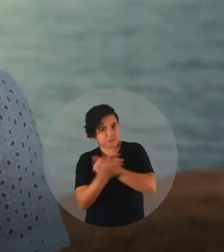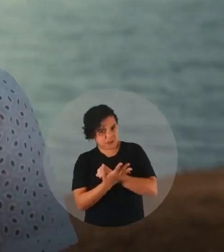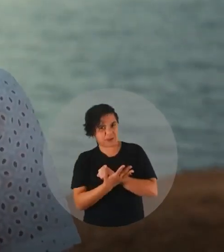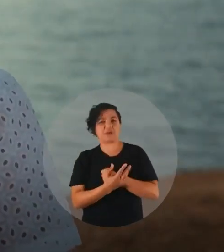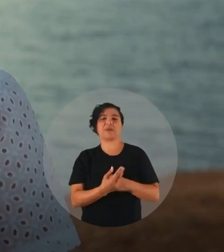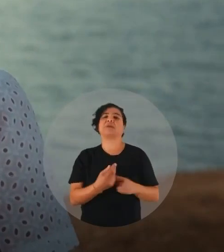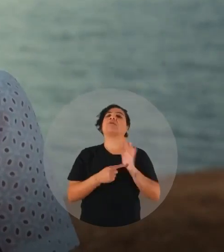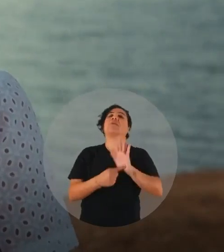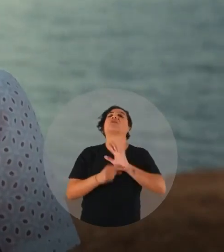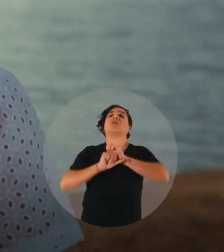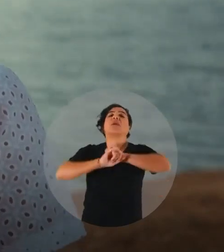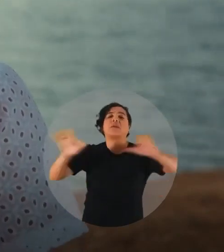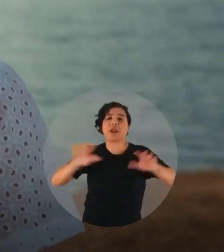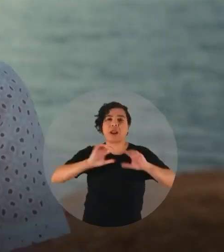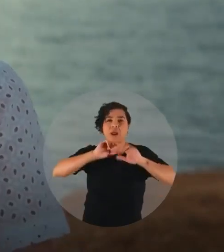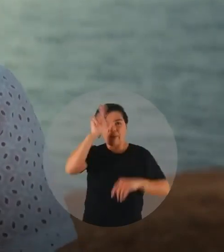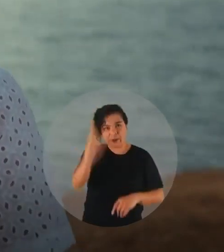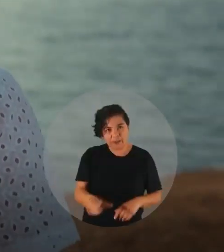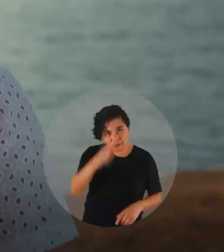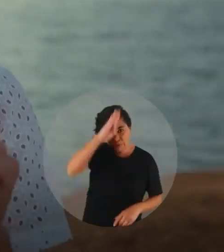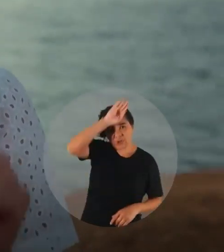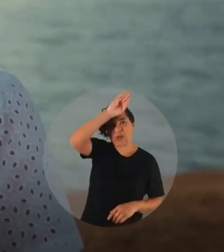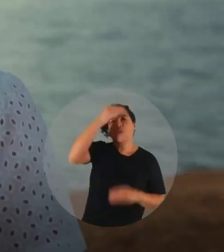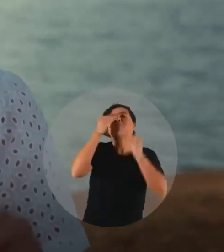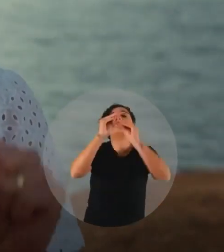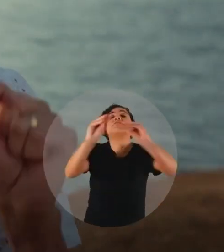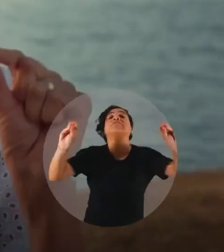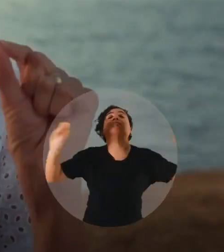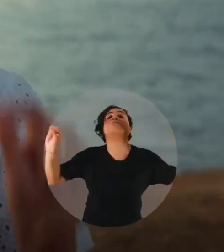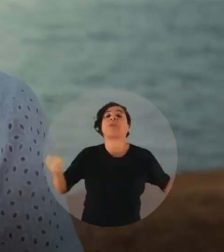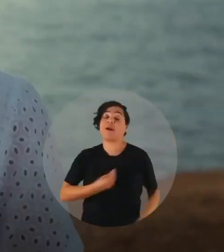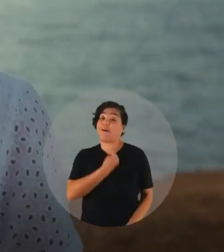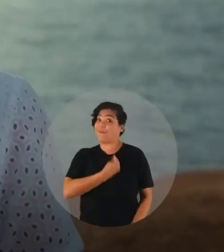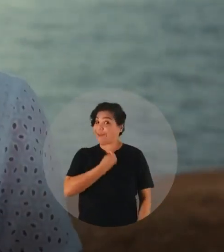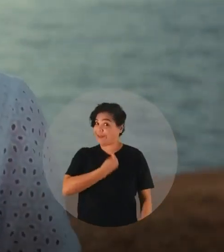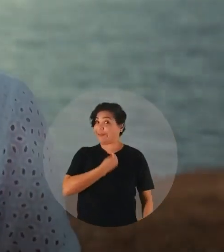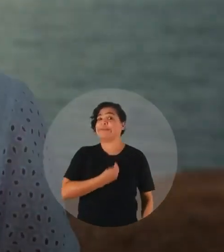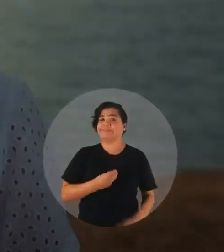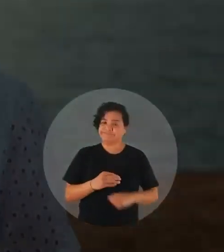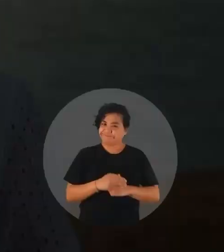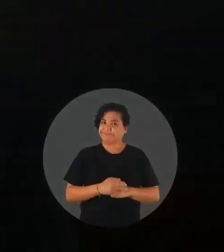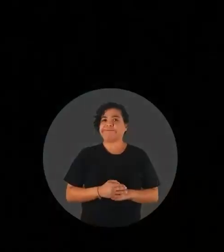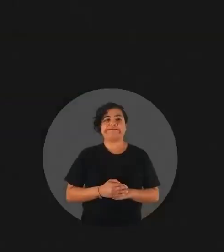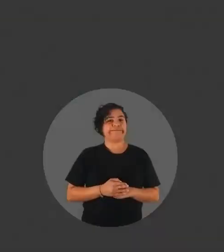mostra com muita clareza o descaso de Bolsonaro pela vida.